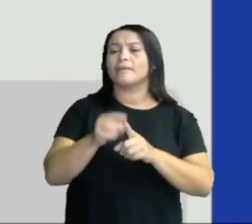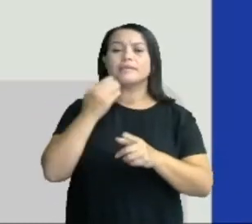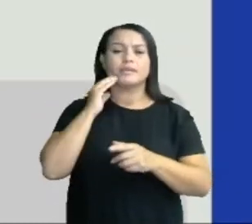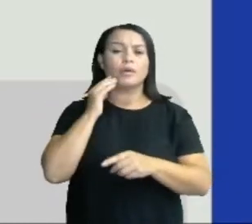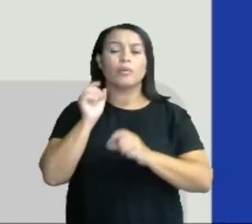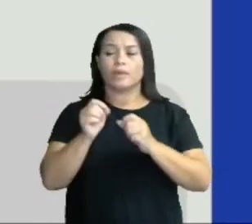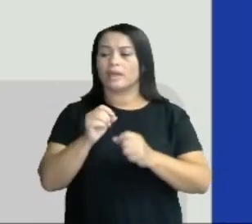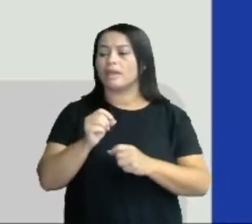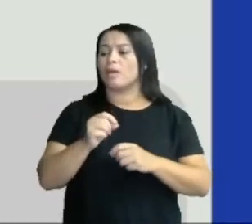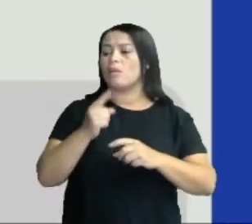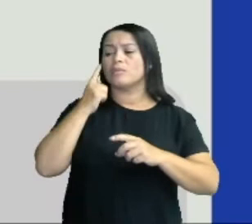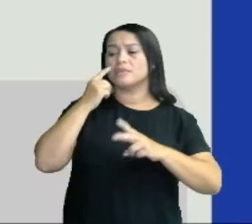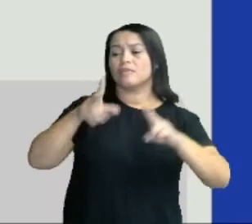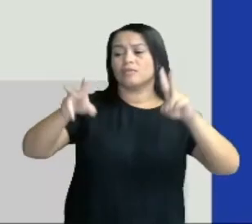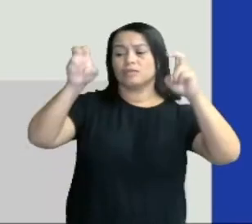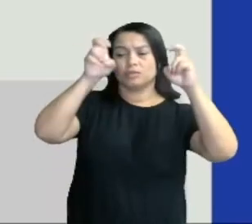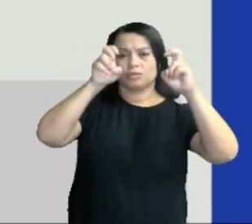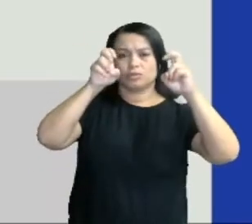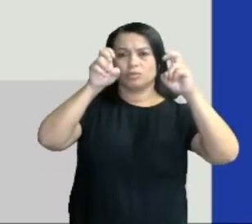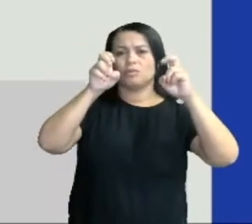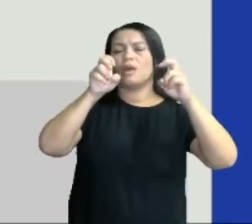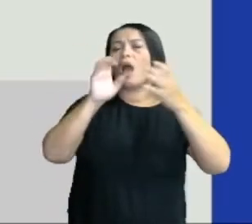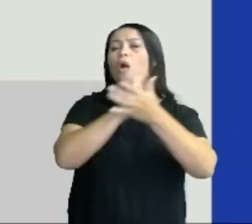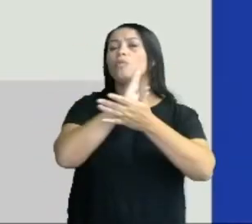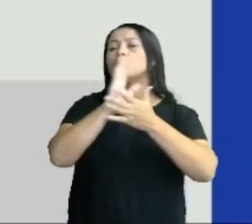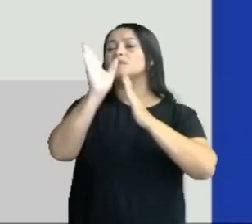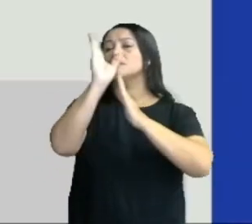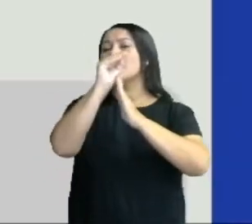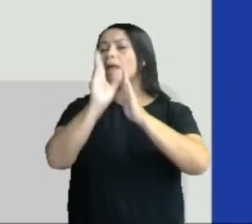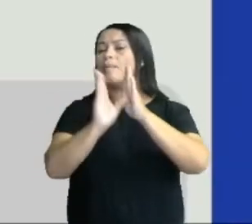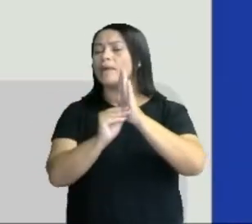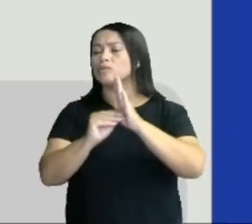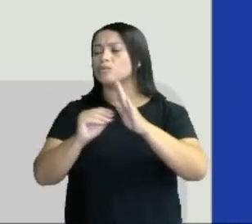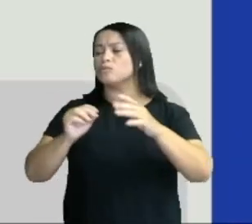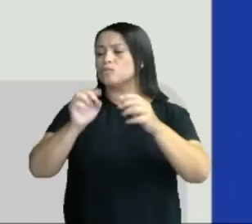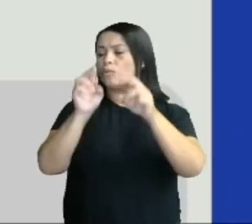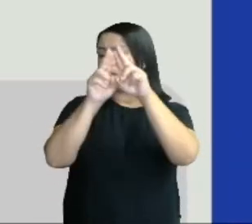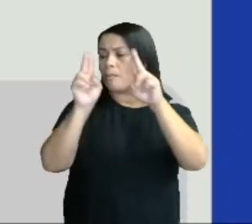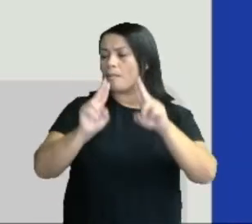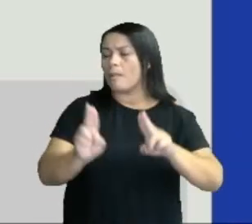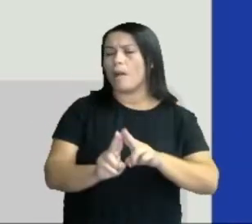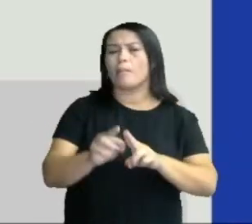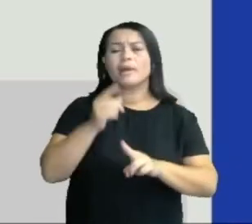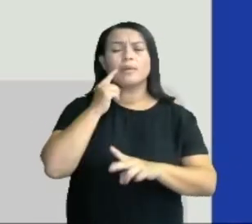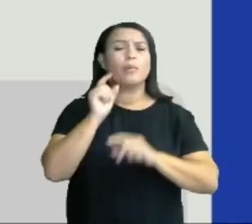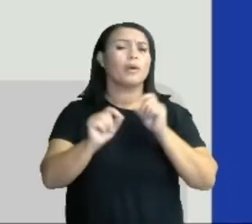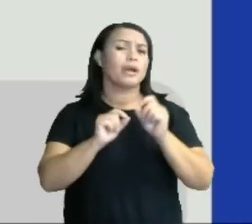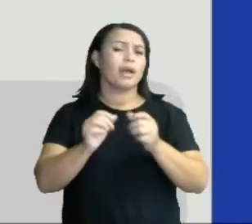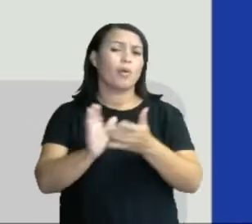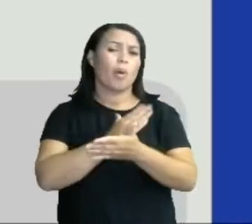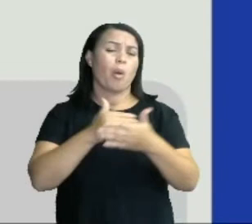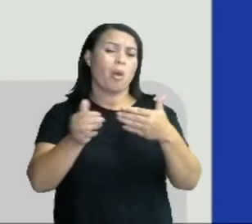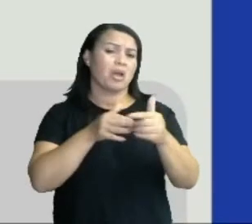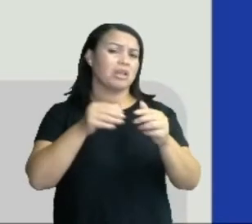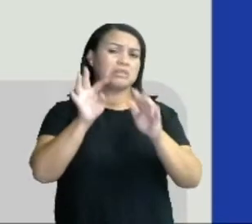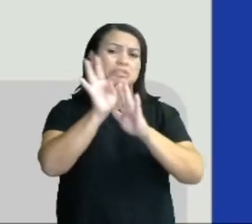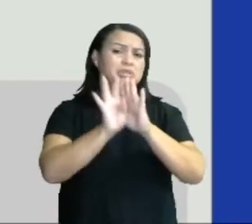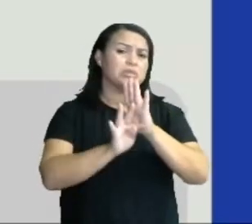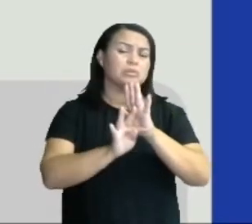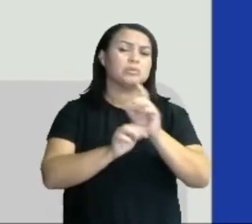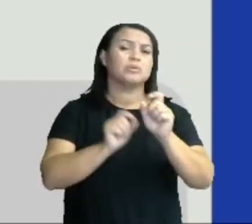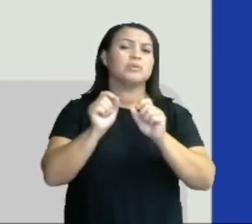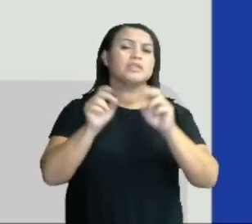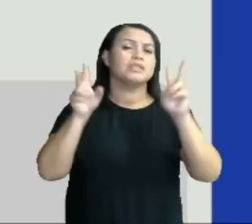ali discriminado, é um dos elementos do mapa, o título. Imprescindível, é como se fosse um título de qualquer texto, seja de uma redação,